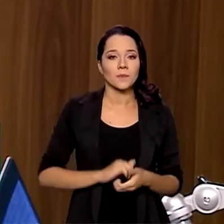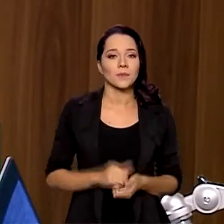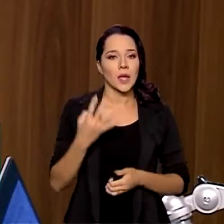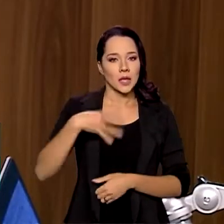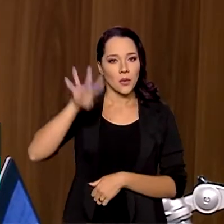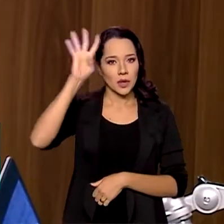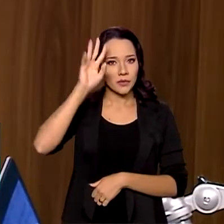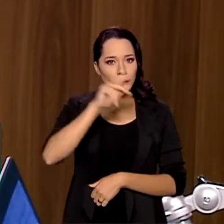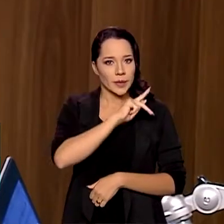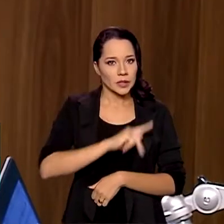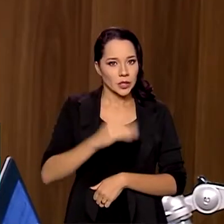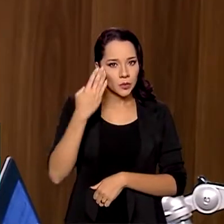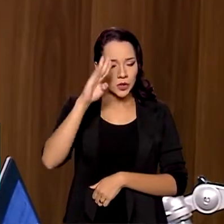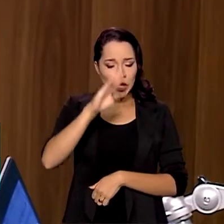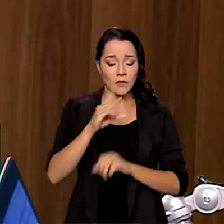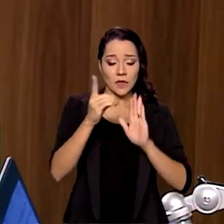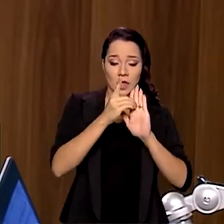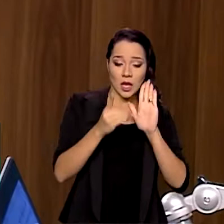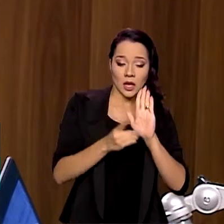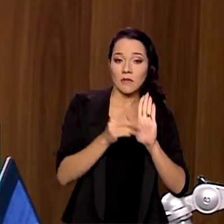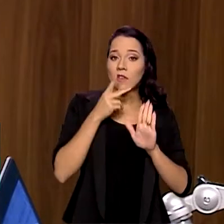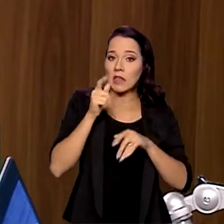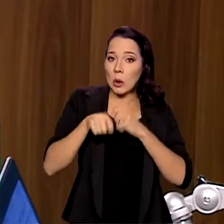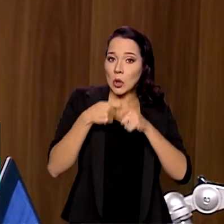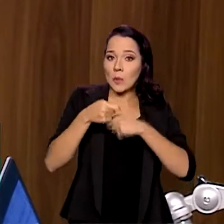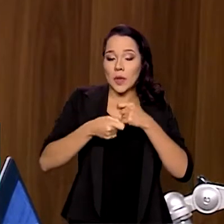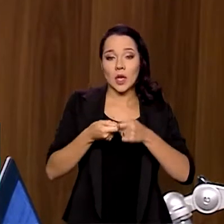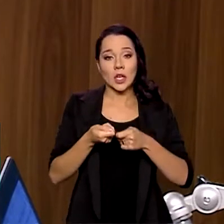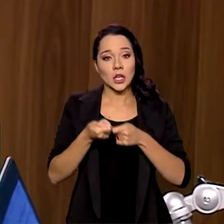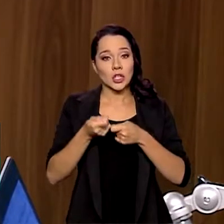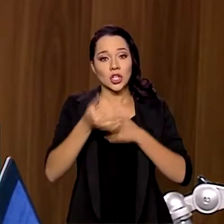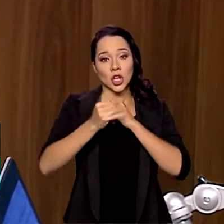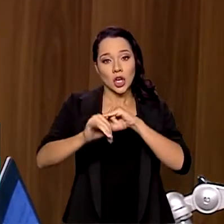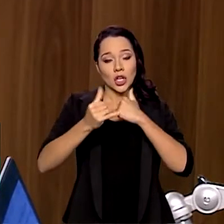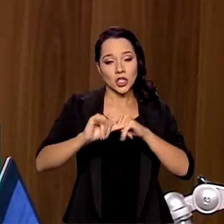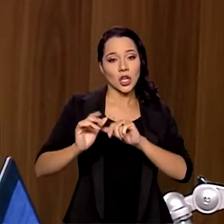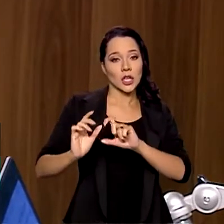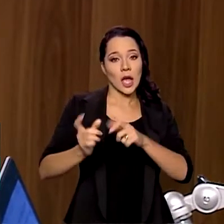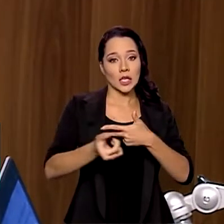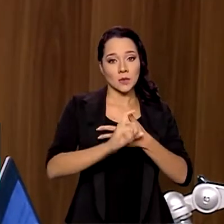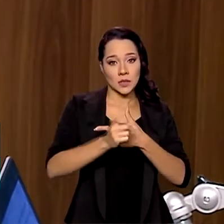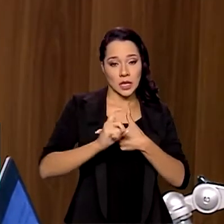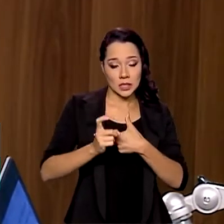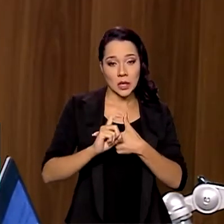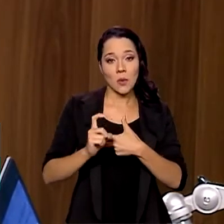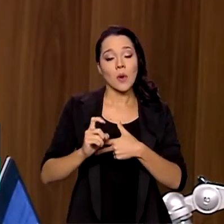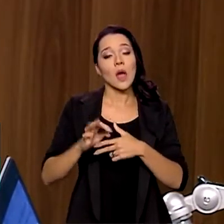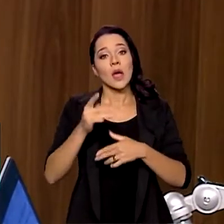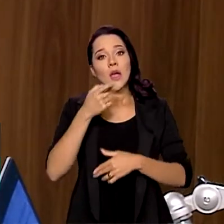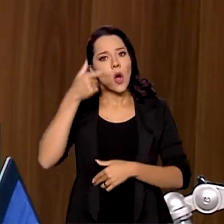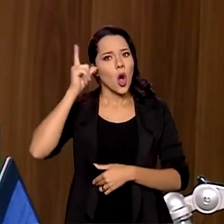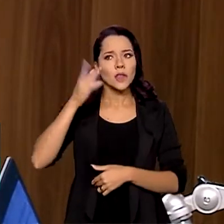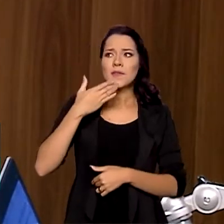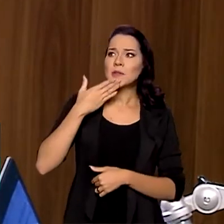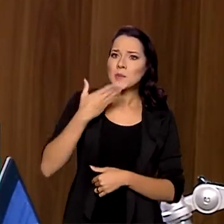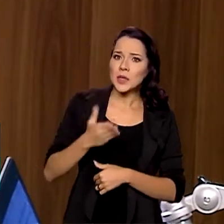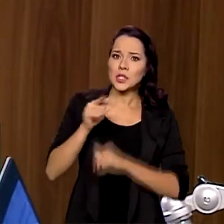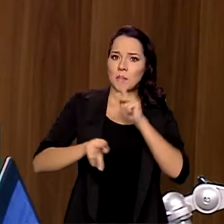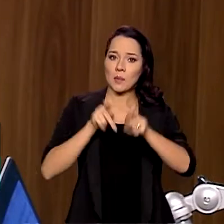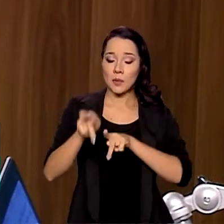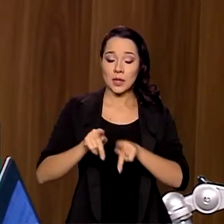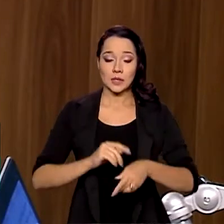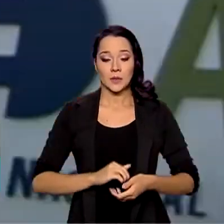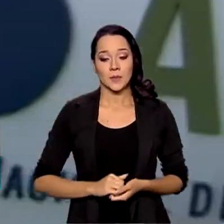Bolsonaro chegou a editar um decreto falando da economia de energia na administração pública e ontem ele fez um apelo à